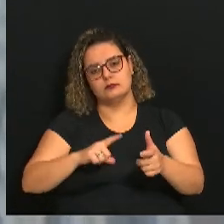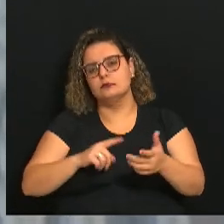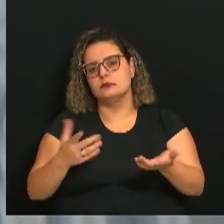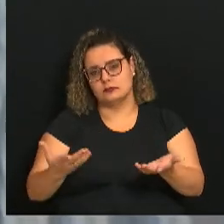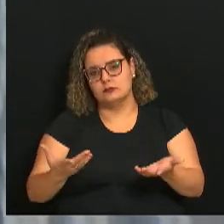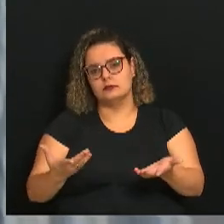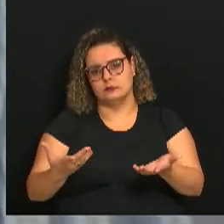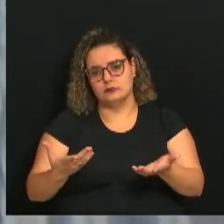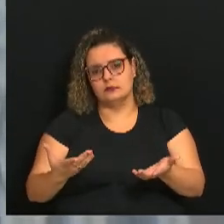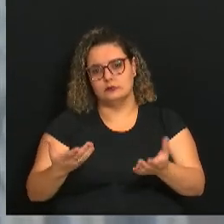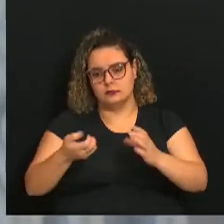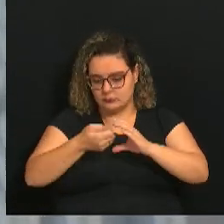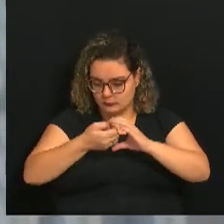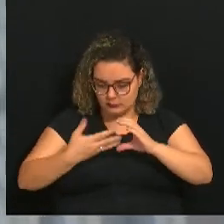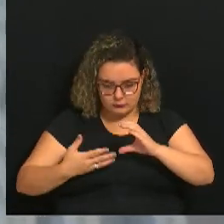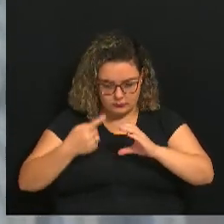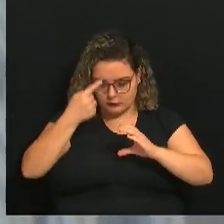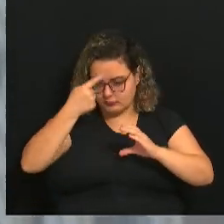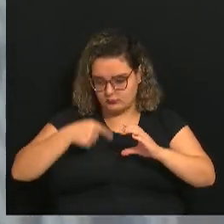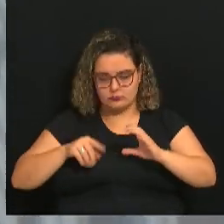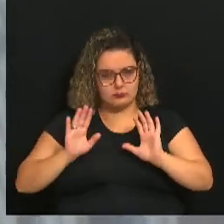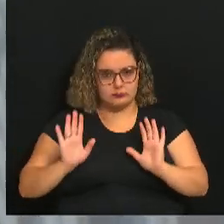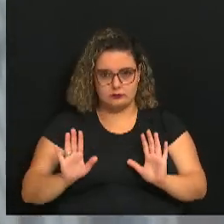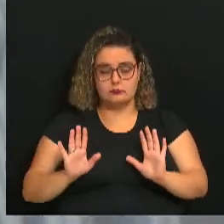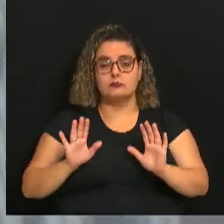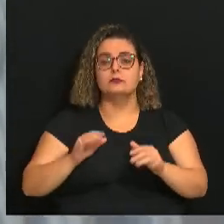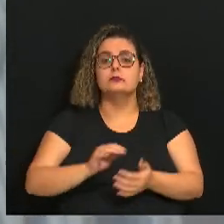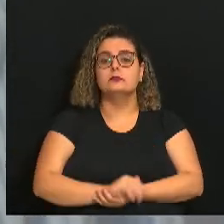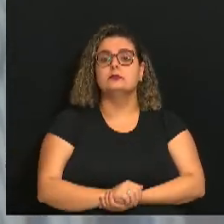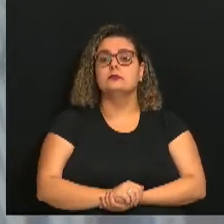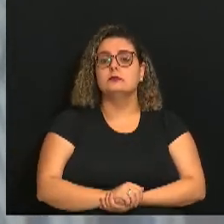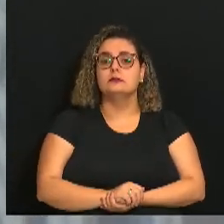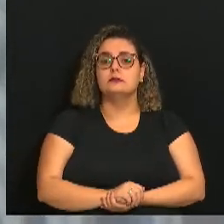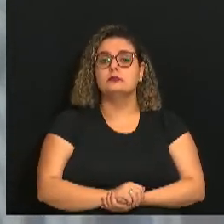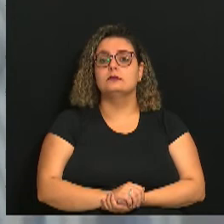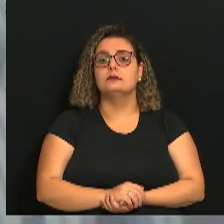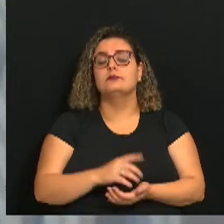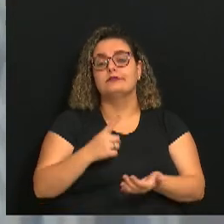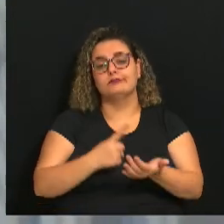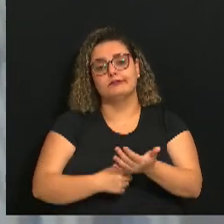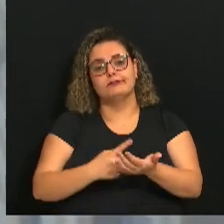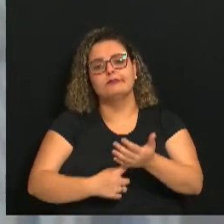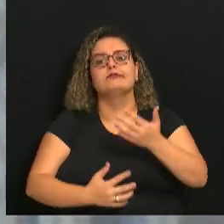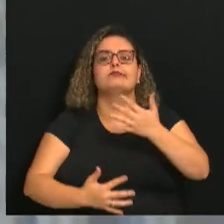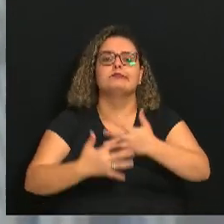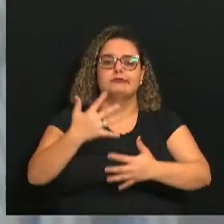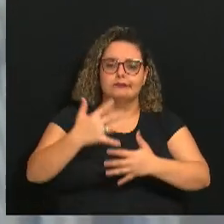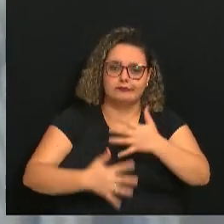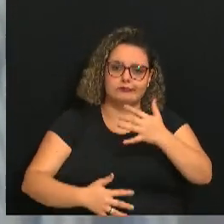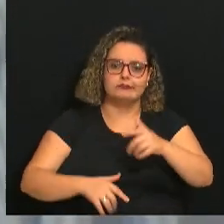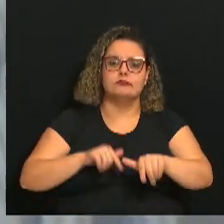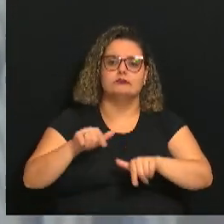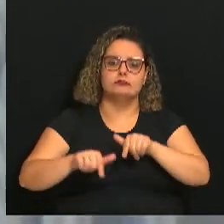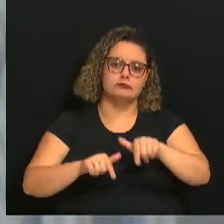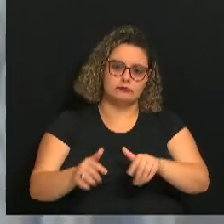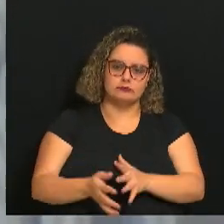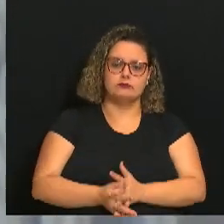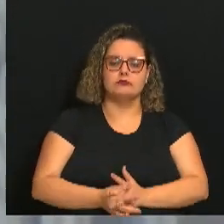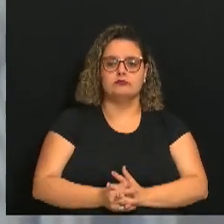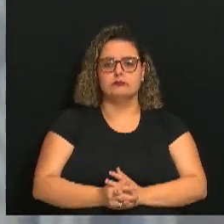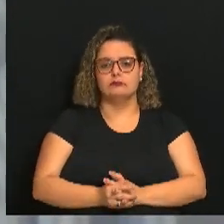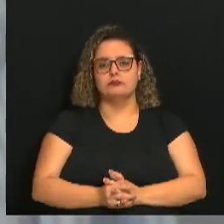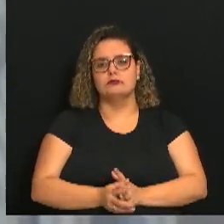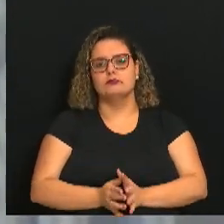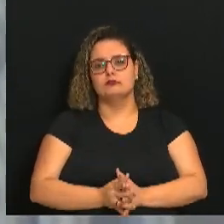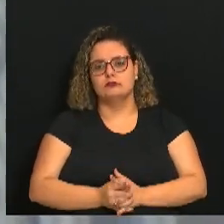pelas características pessoais, tudo, mas é evidente que compromete, que atrapalha o trabalho, né? É